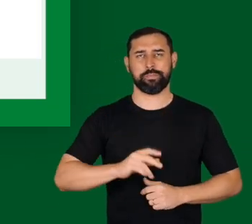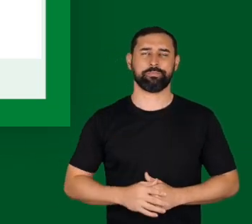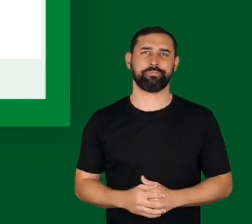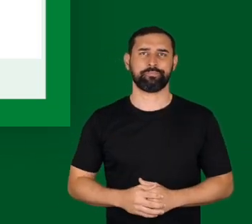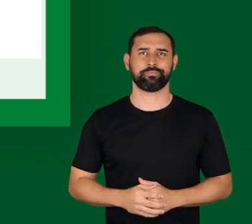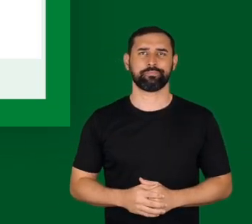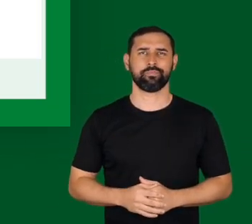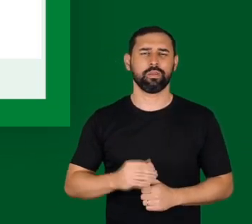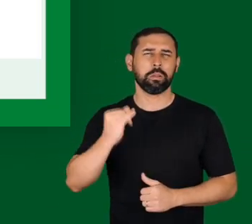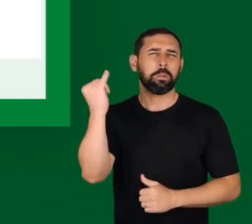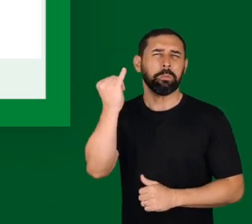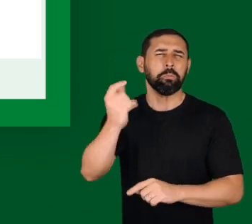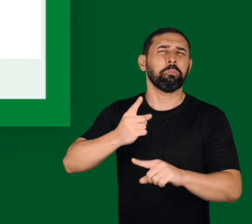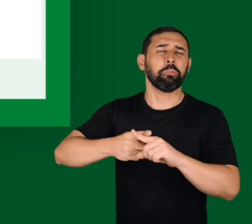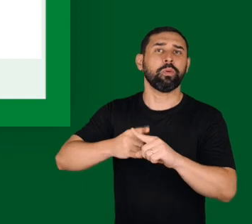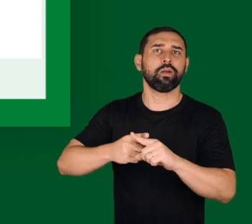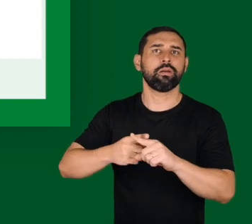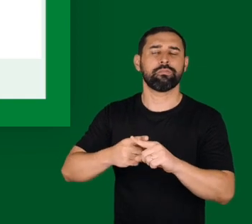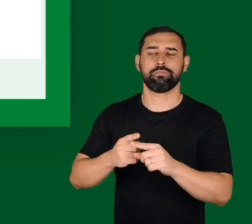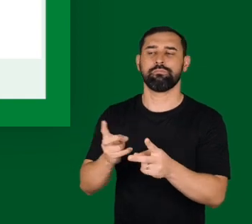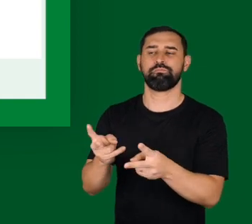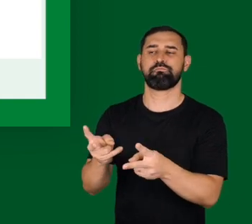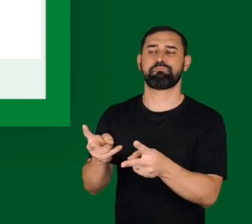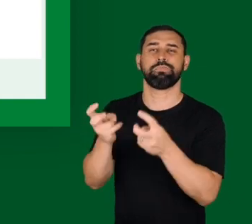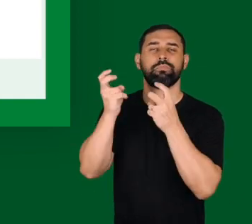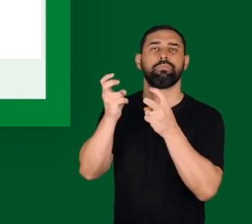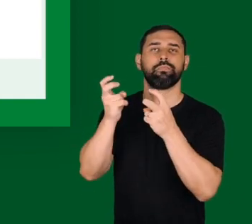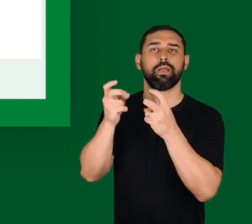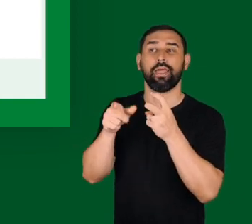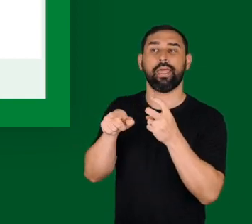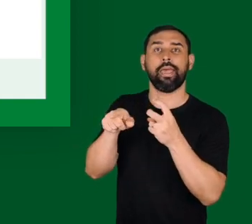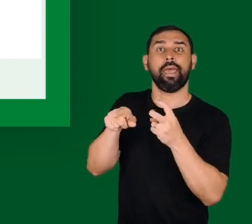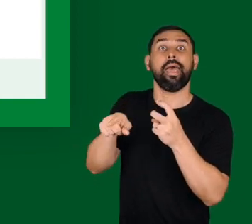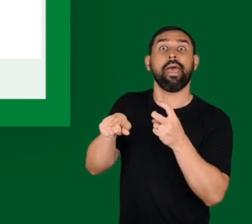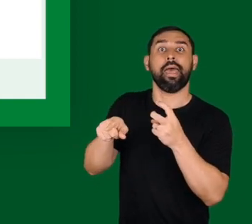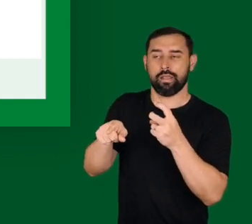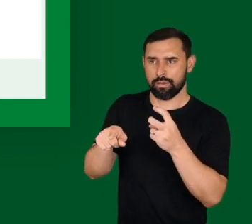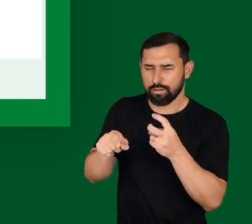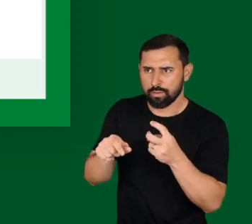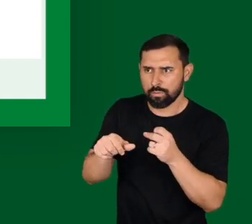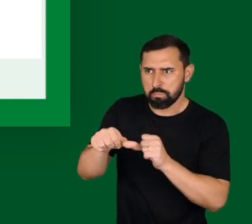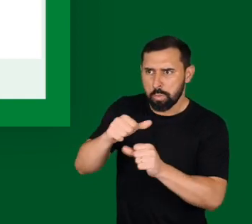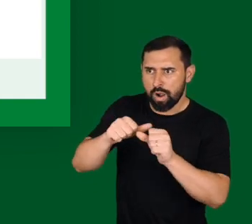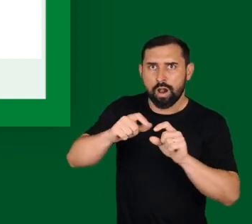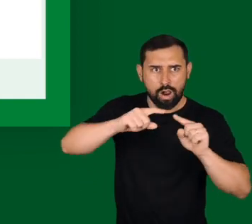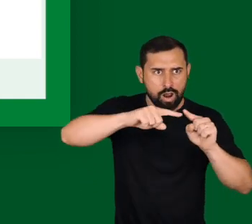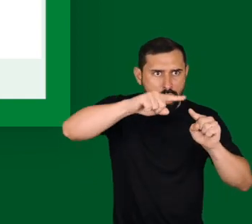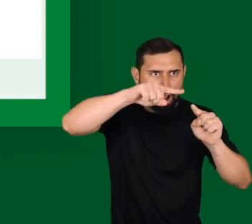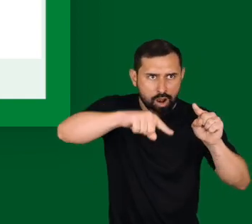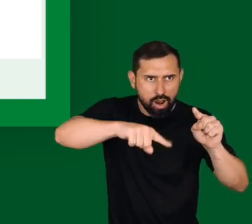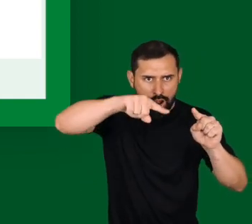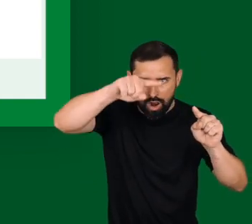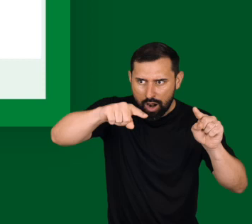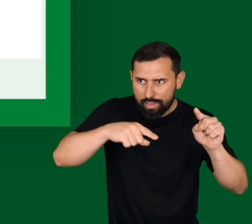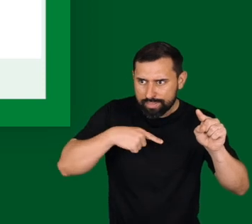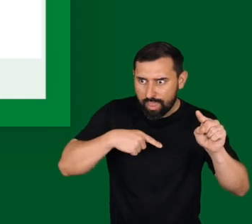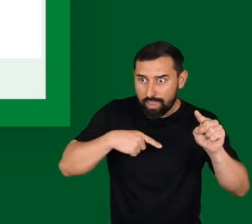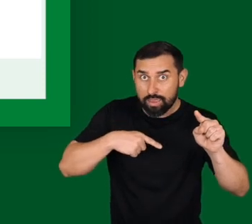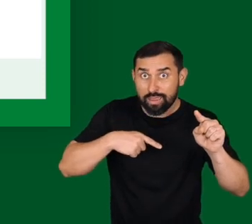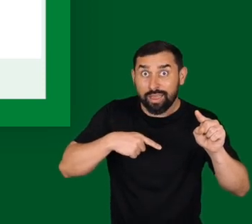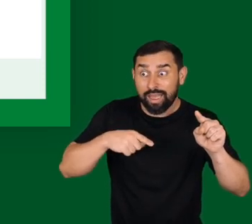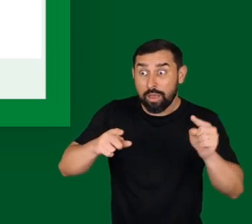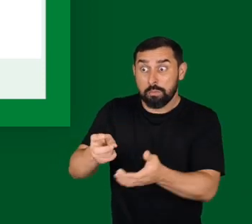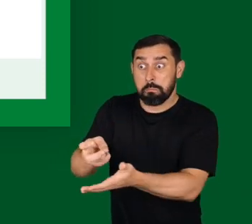tá? E isso é importante porque a gente vai detectar as alterações que levam à convulsão ou eventos